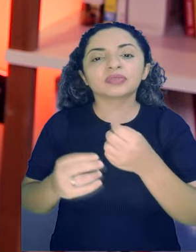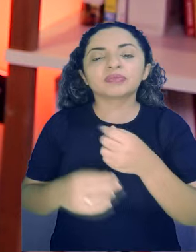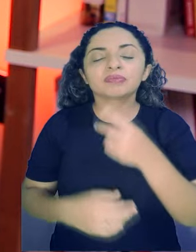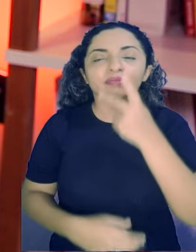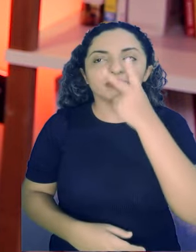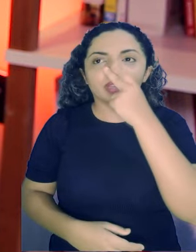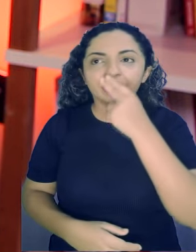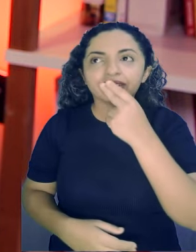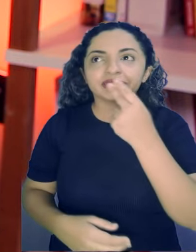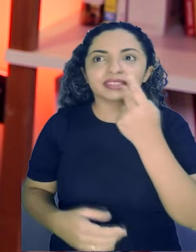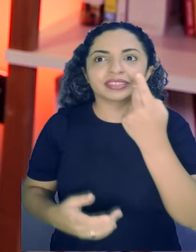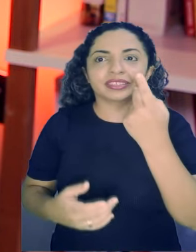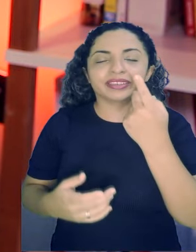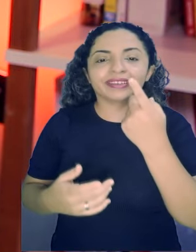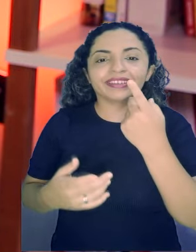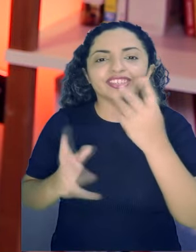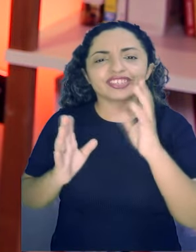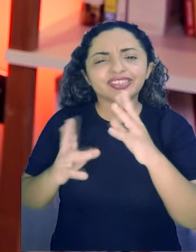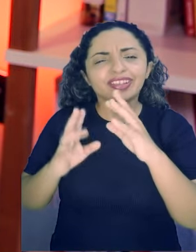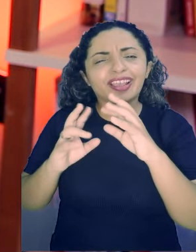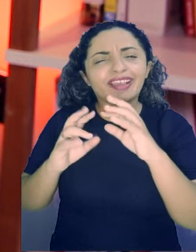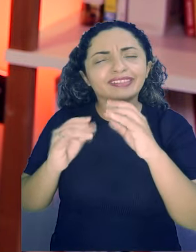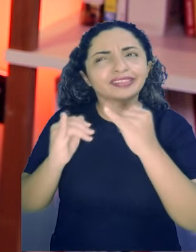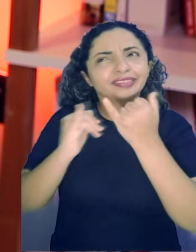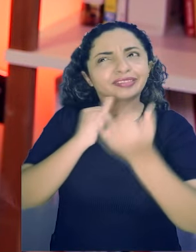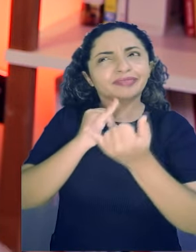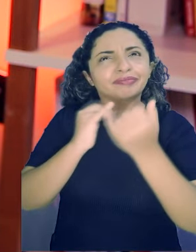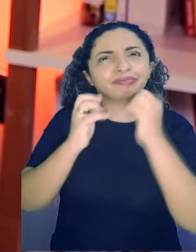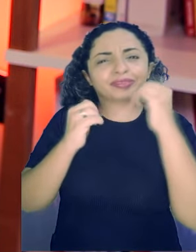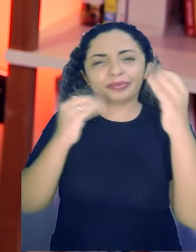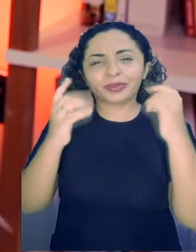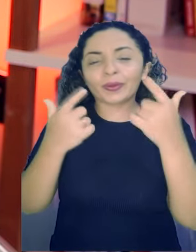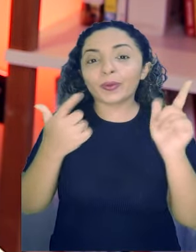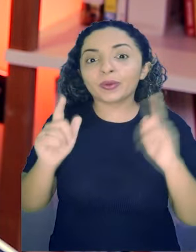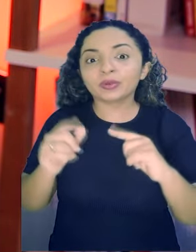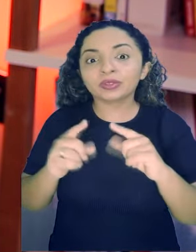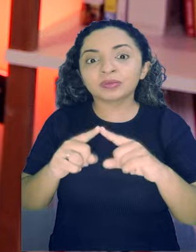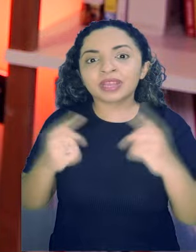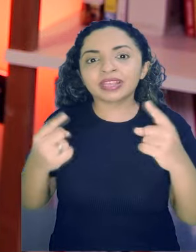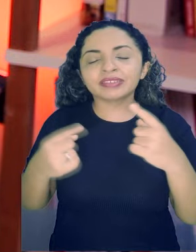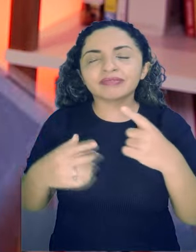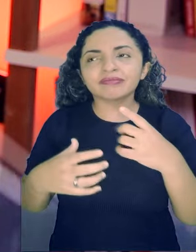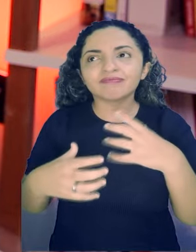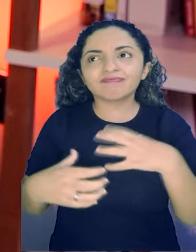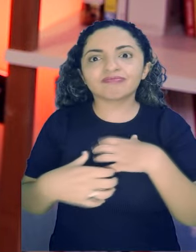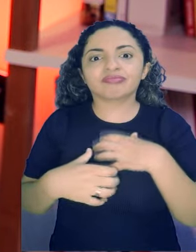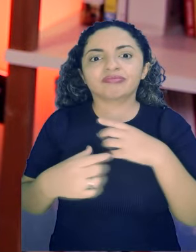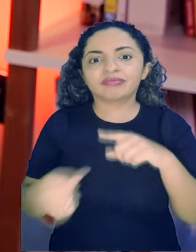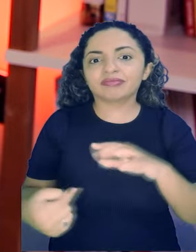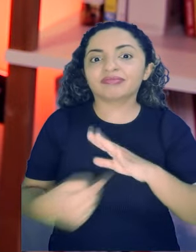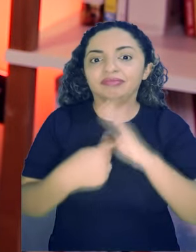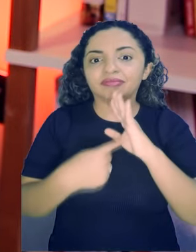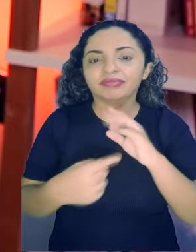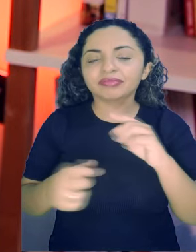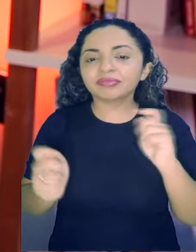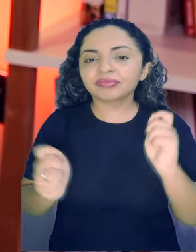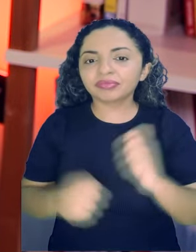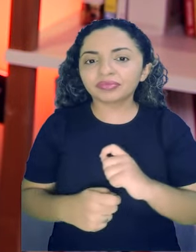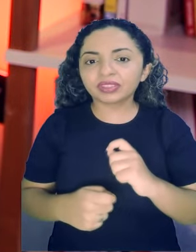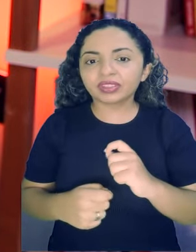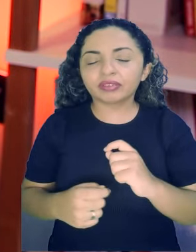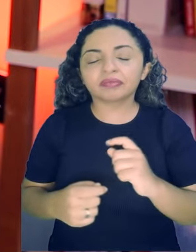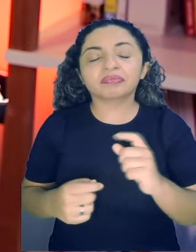muito repetitivo, mas que tem um certo sentido, essa repetição, para a gente entender, em que ele reforça